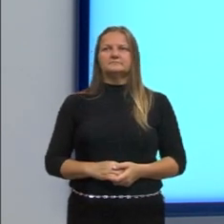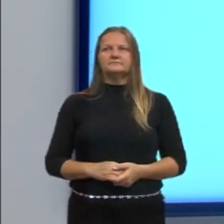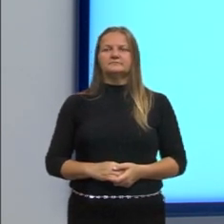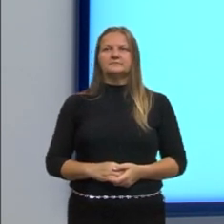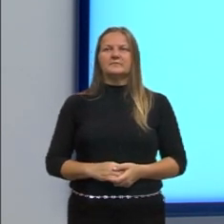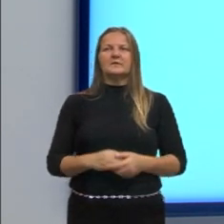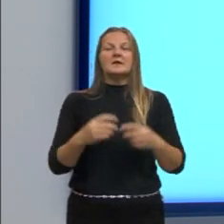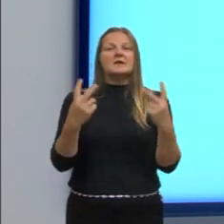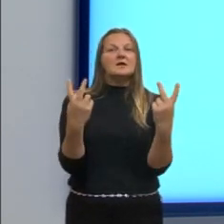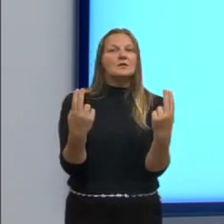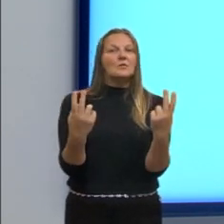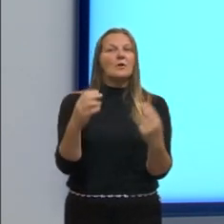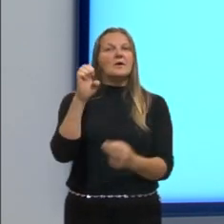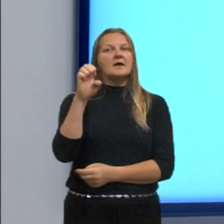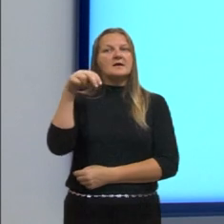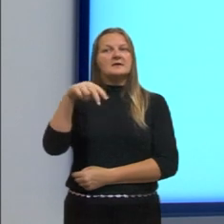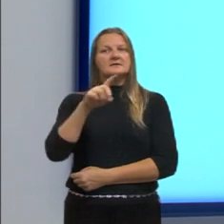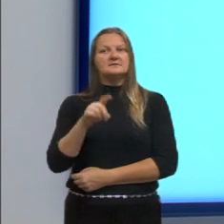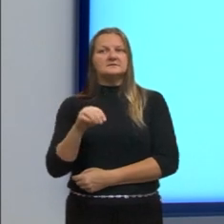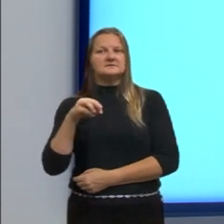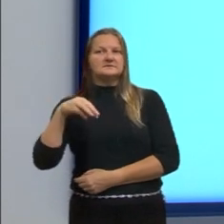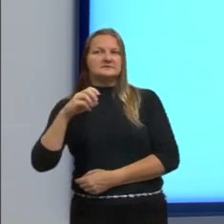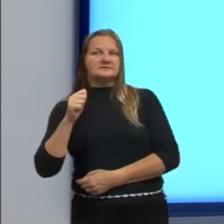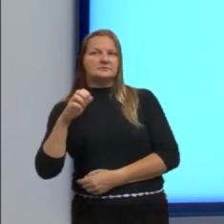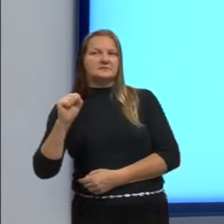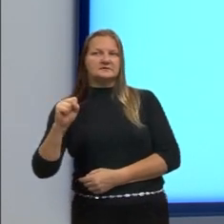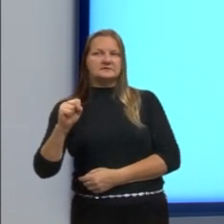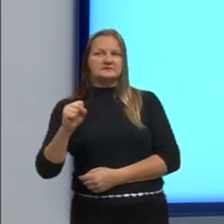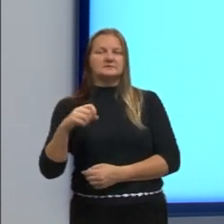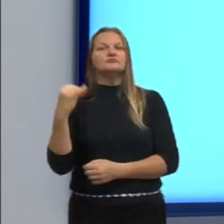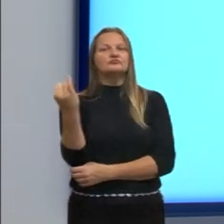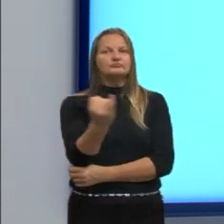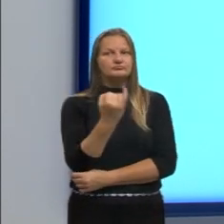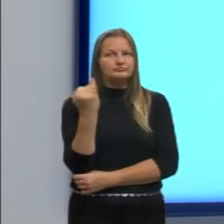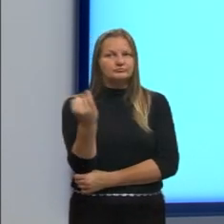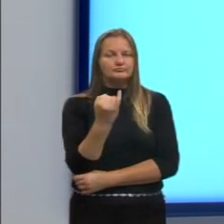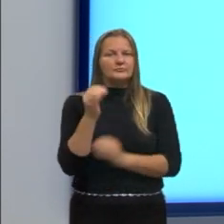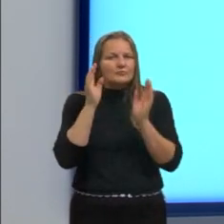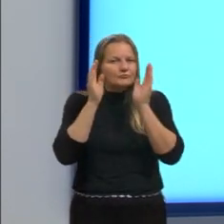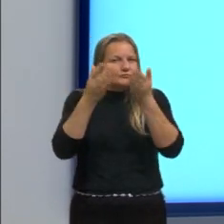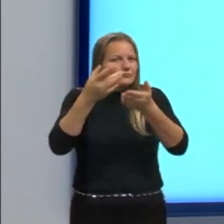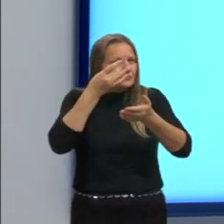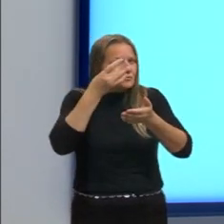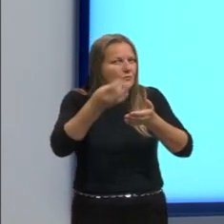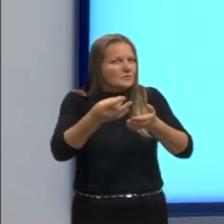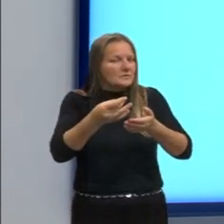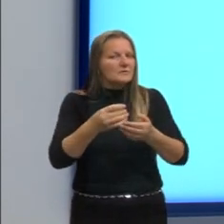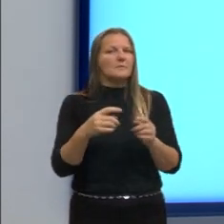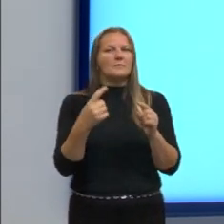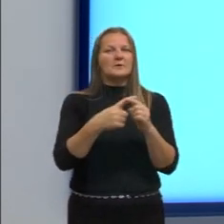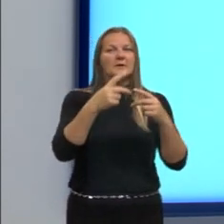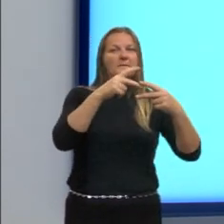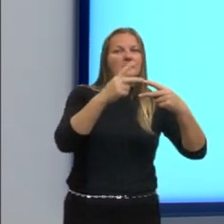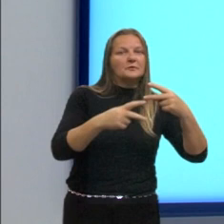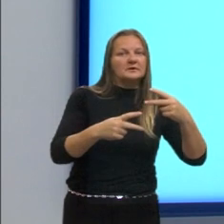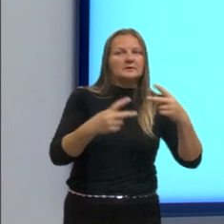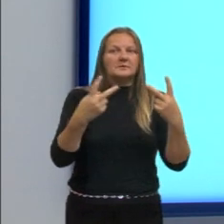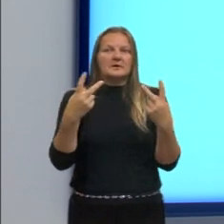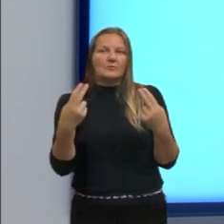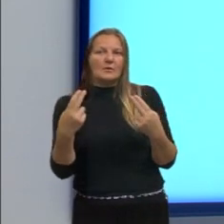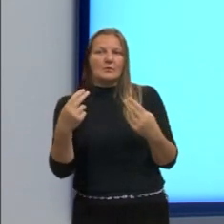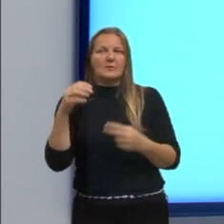como eu falei elas são enzimas e é bem importante focar nesse tema de que proteínas são